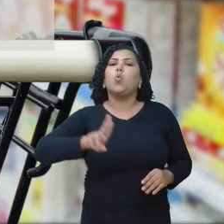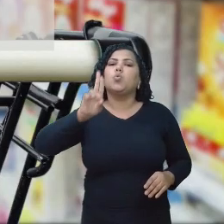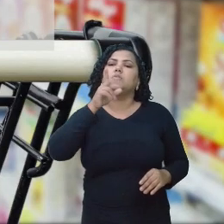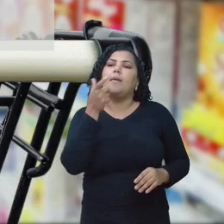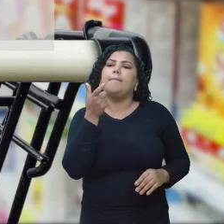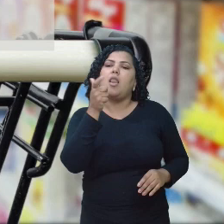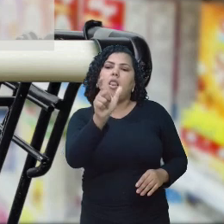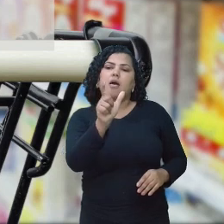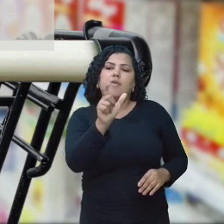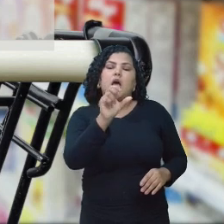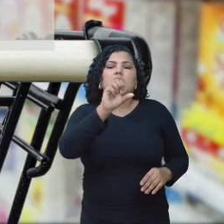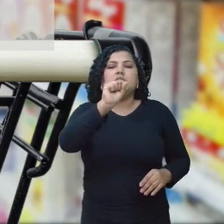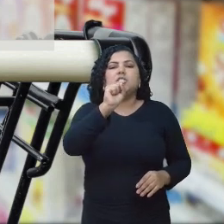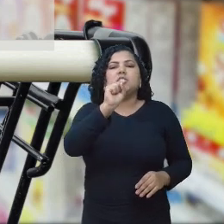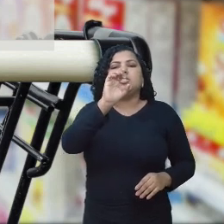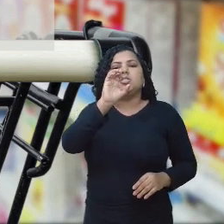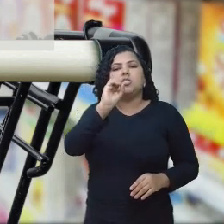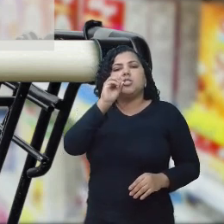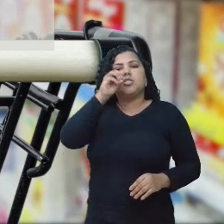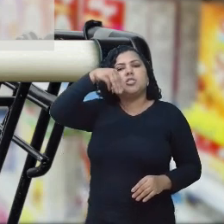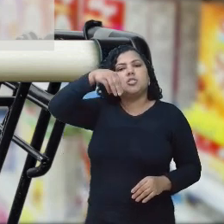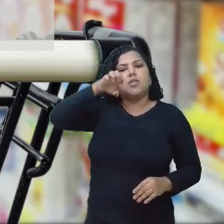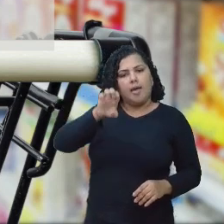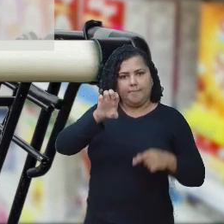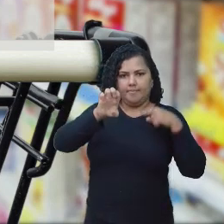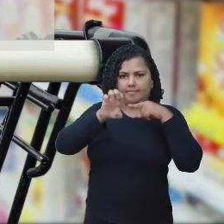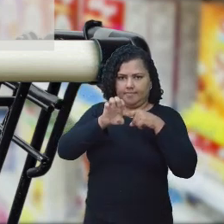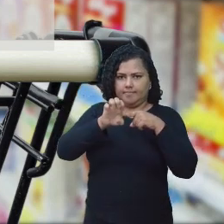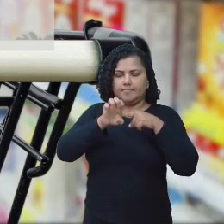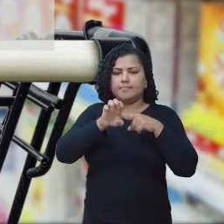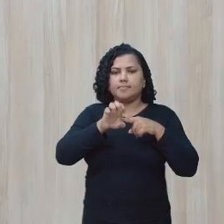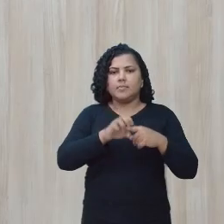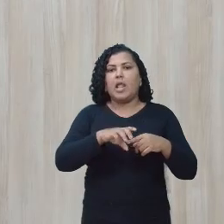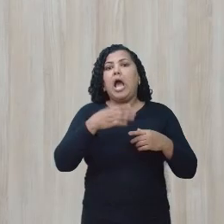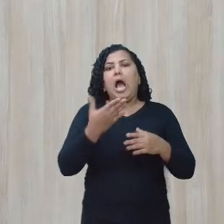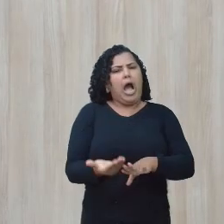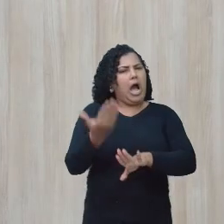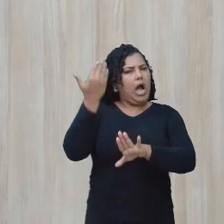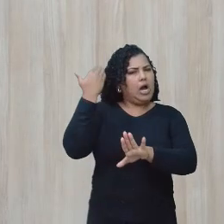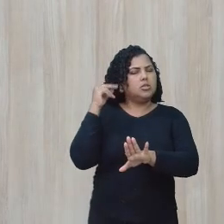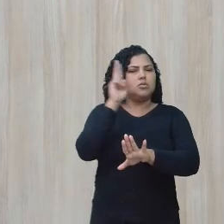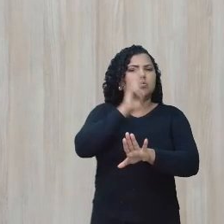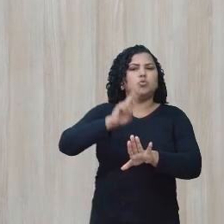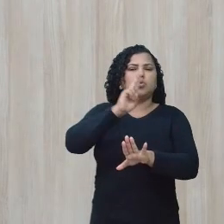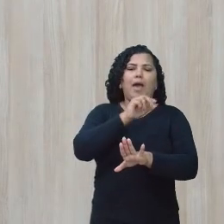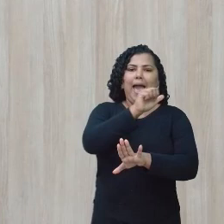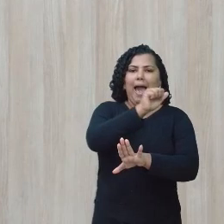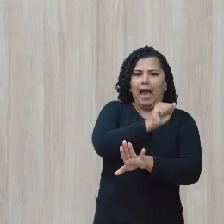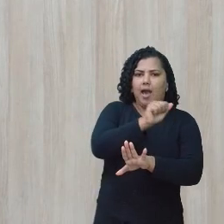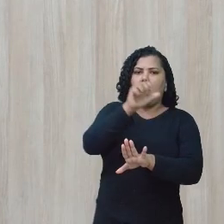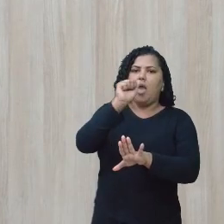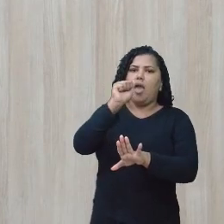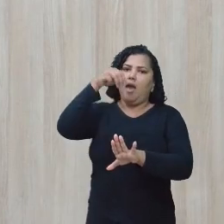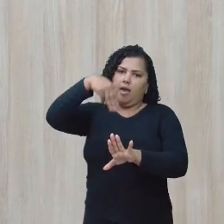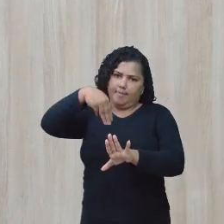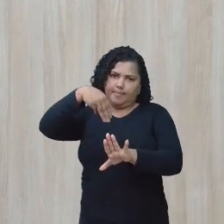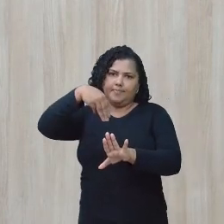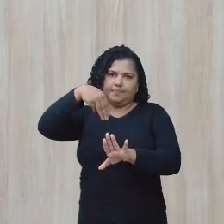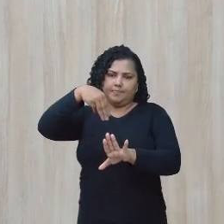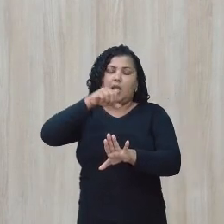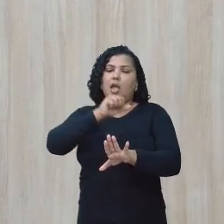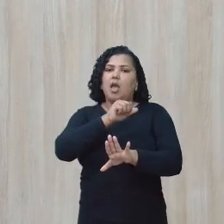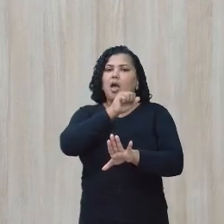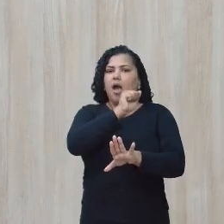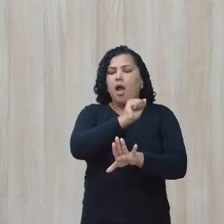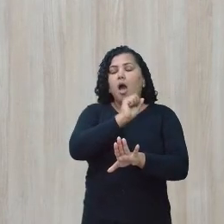some. Perceba que anteriormente, no contável, a gente usou a palavra um ou uma, que é o a ou a n, né?